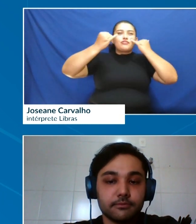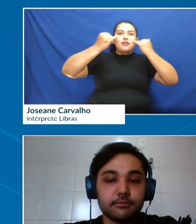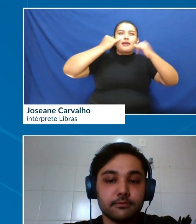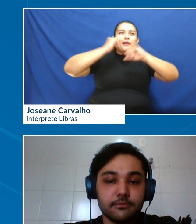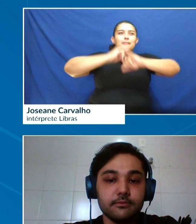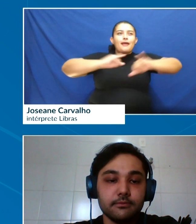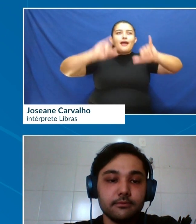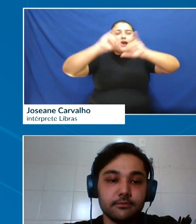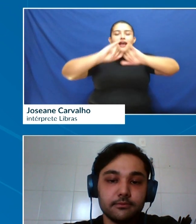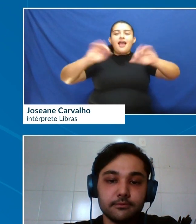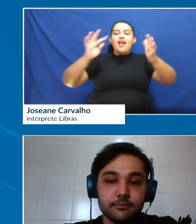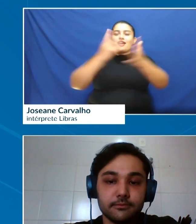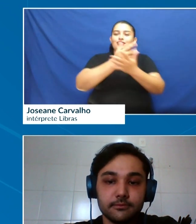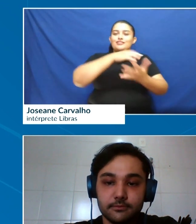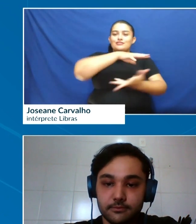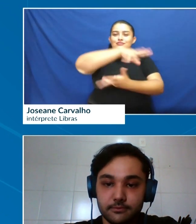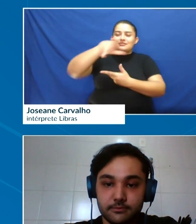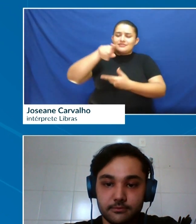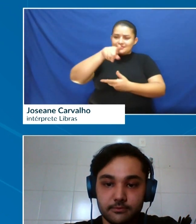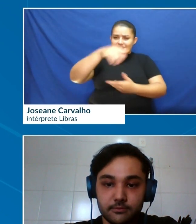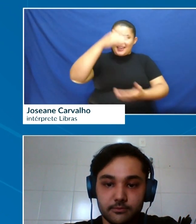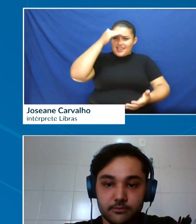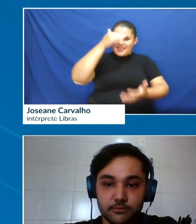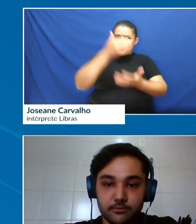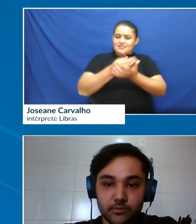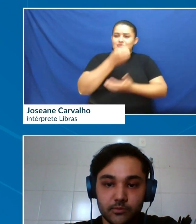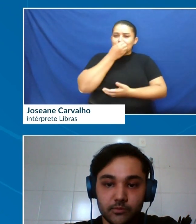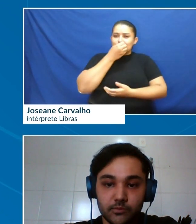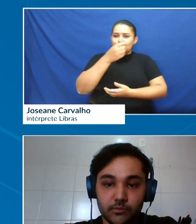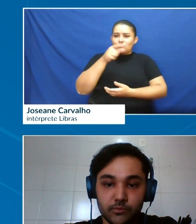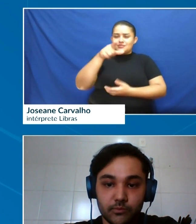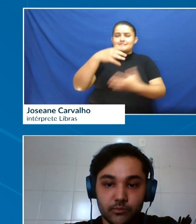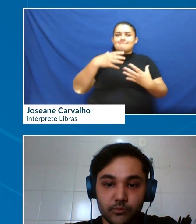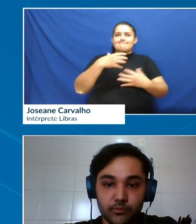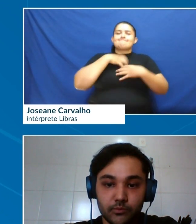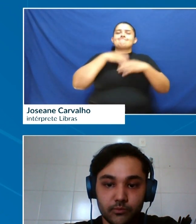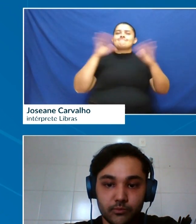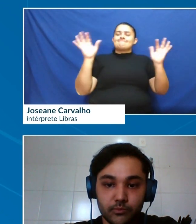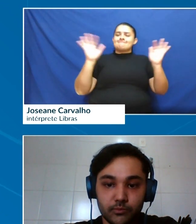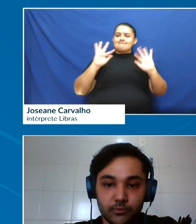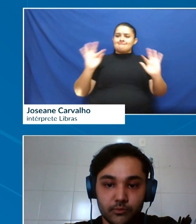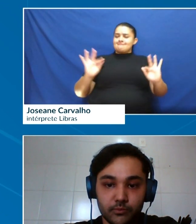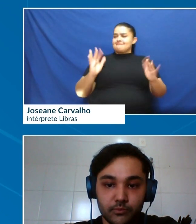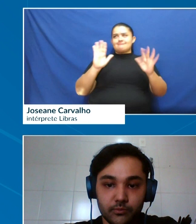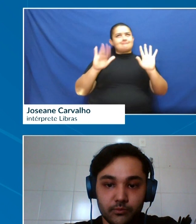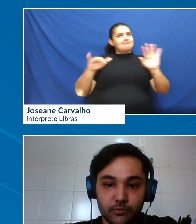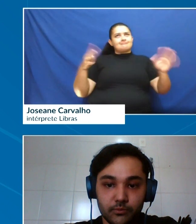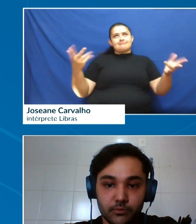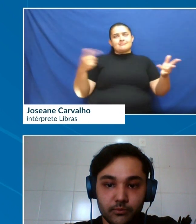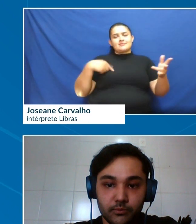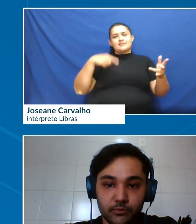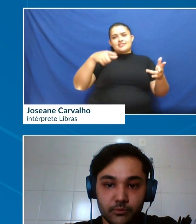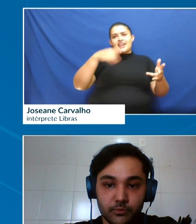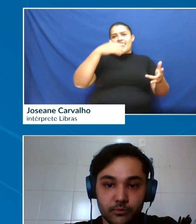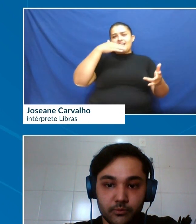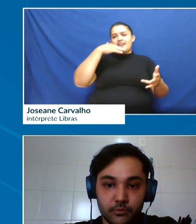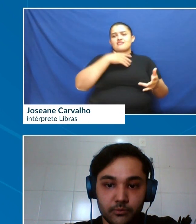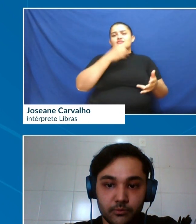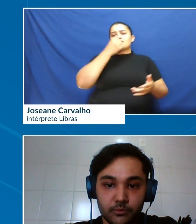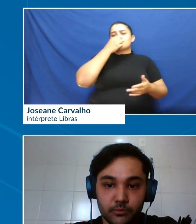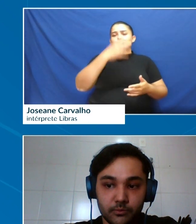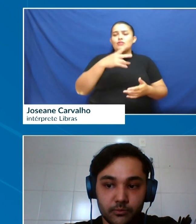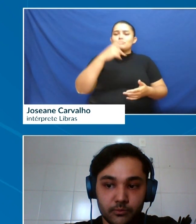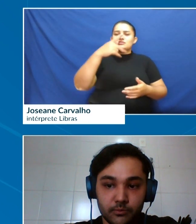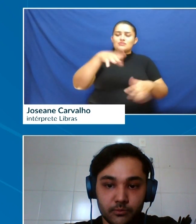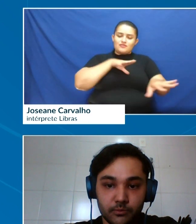estão acontecendo, você considera que foi positivo? Você se sente, talvez, você acha que isso contribuiu para que você se preparasse